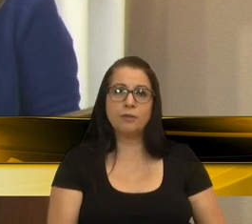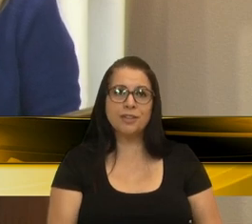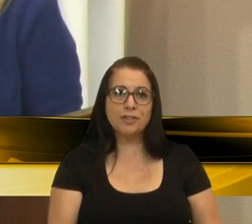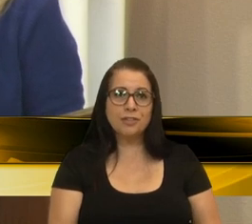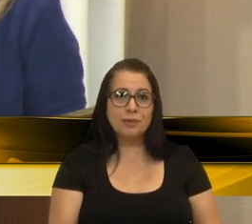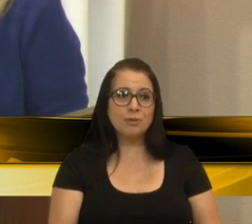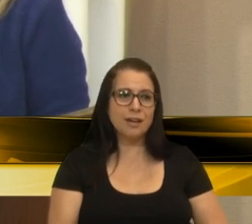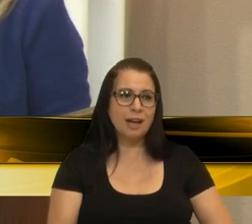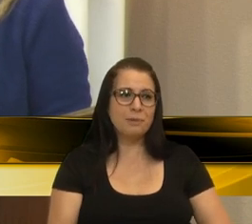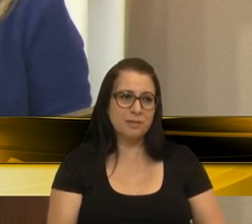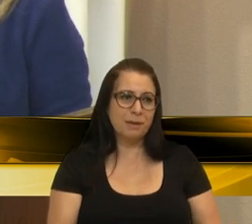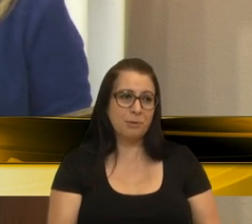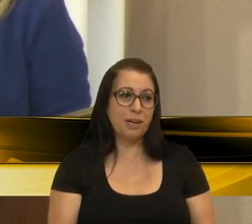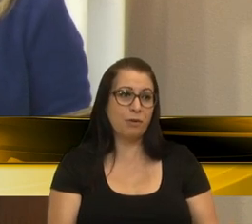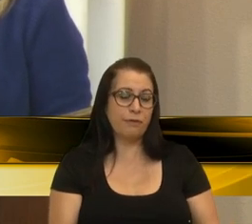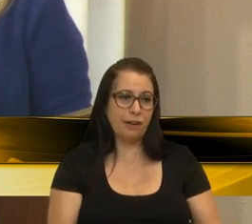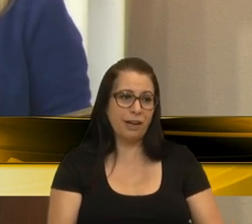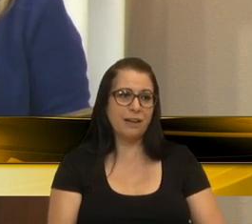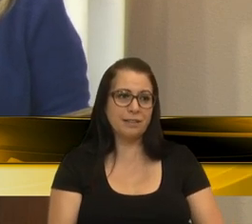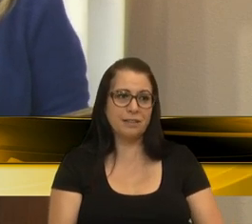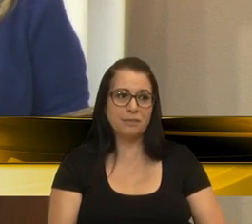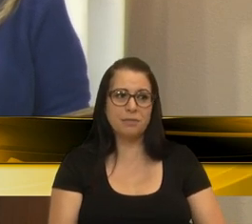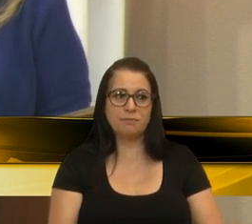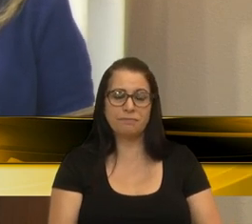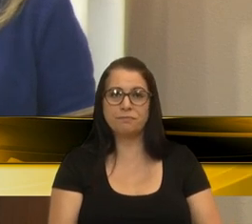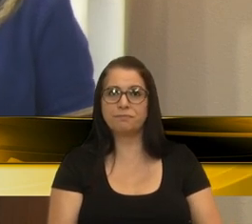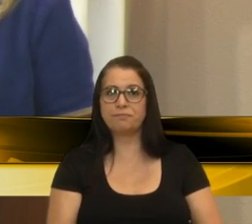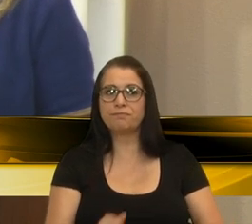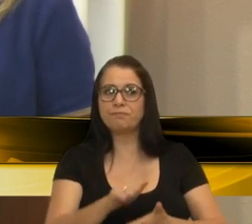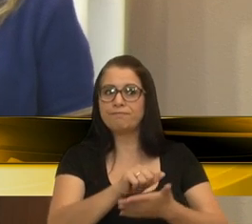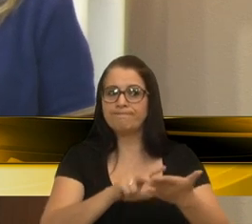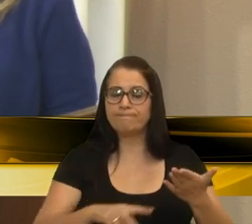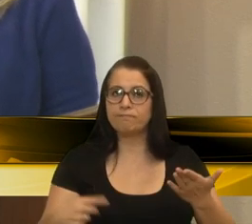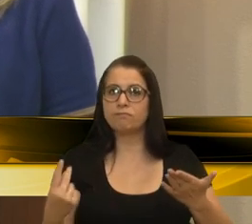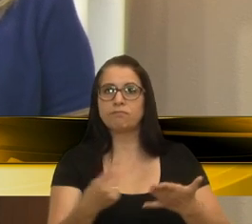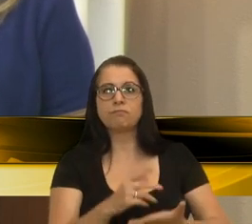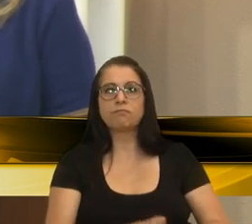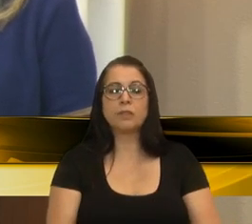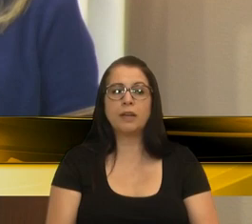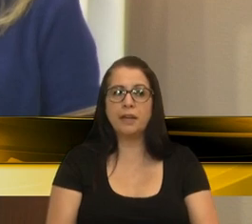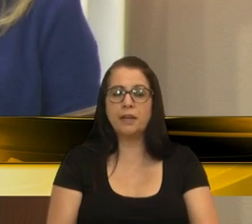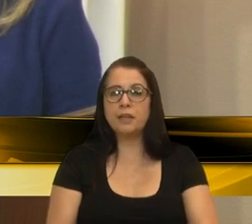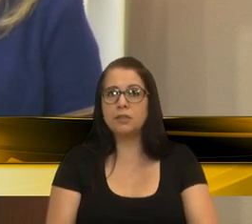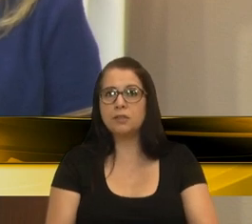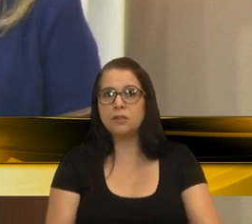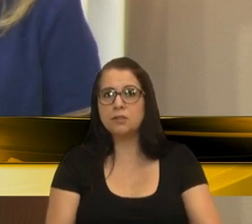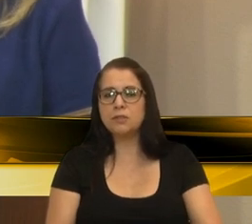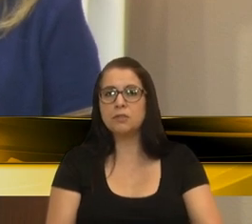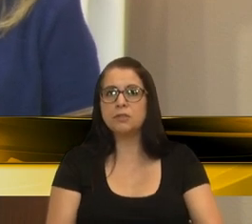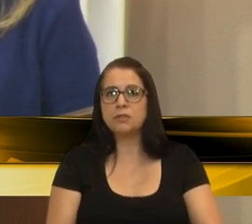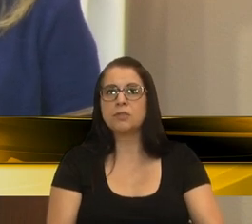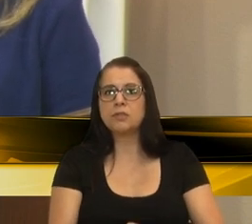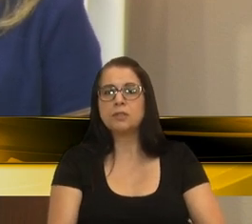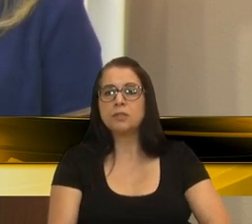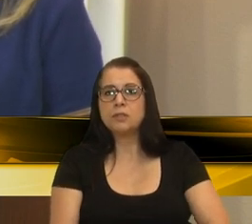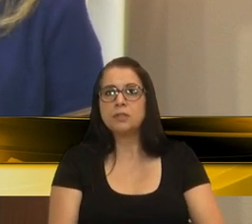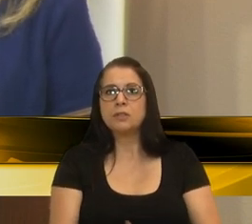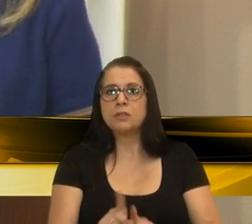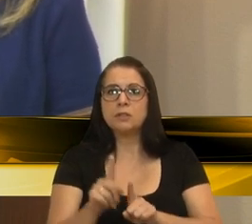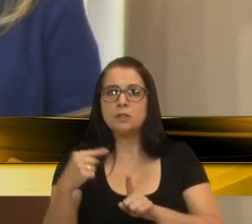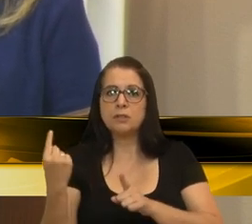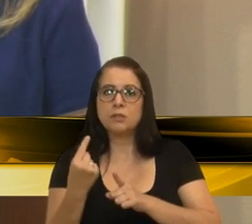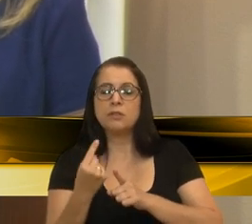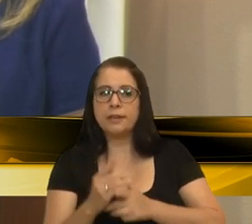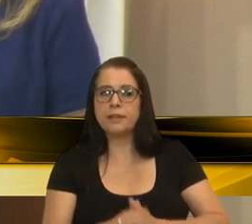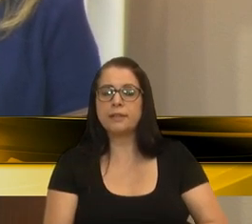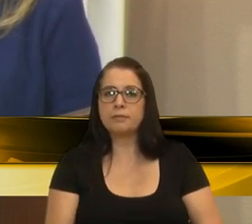está representado por toda a cidade, faça uma análise, a gente chama na administração de análise SWOT. O que